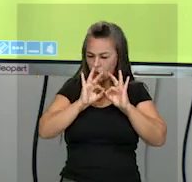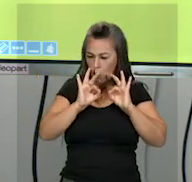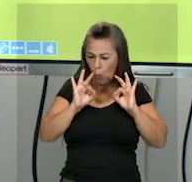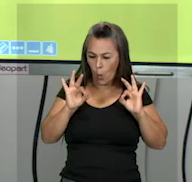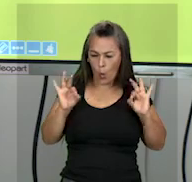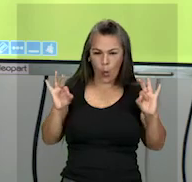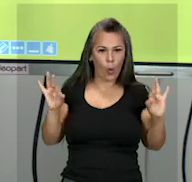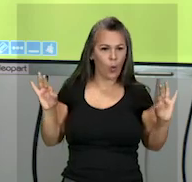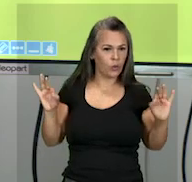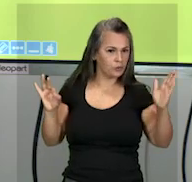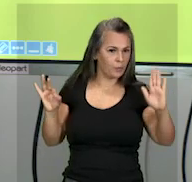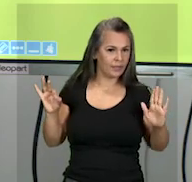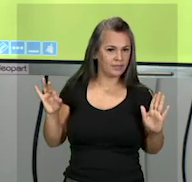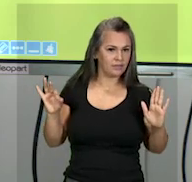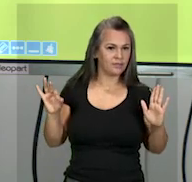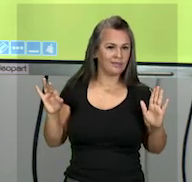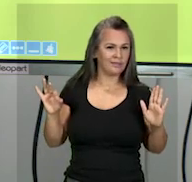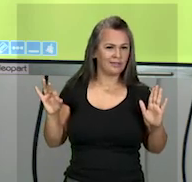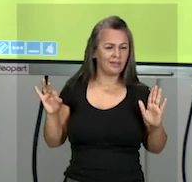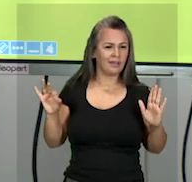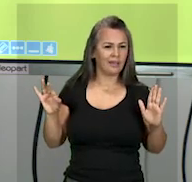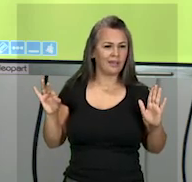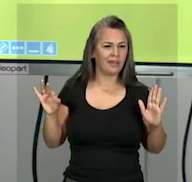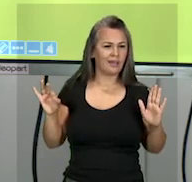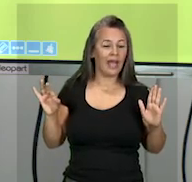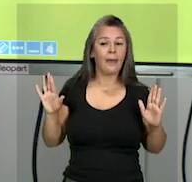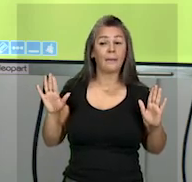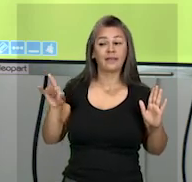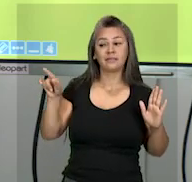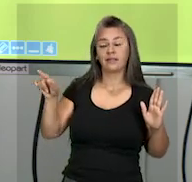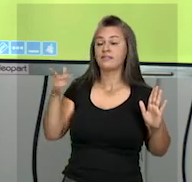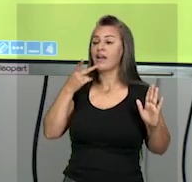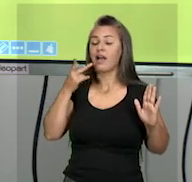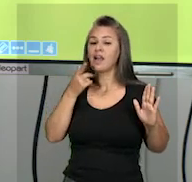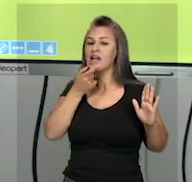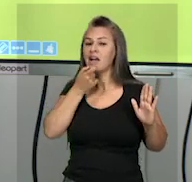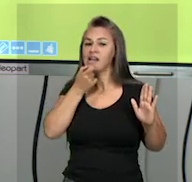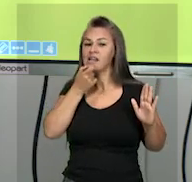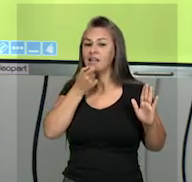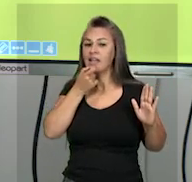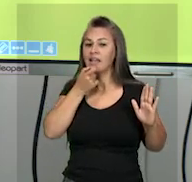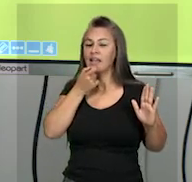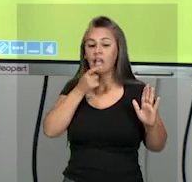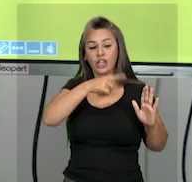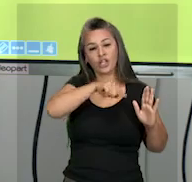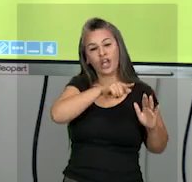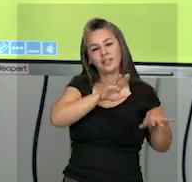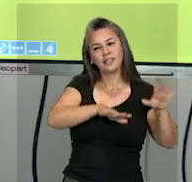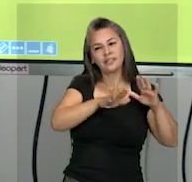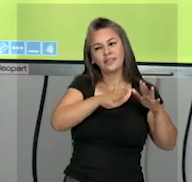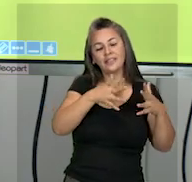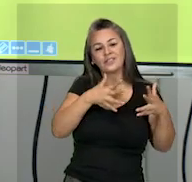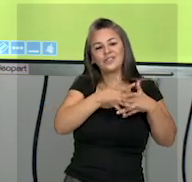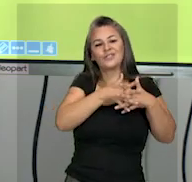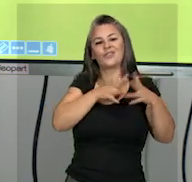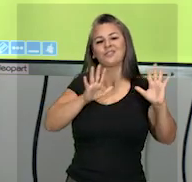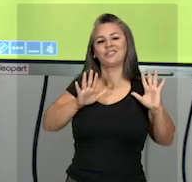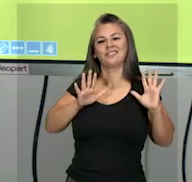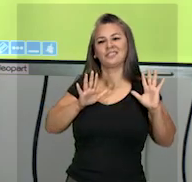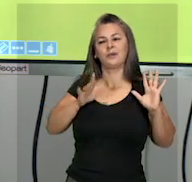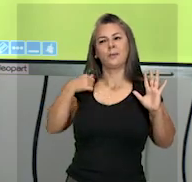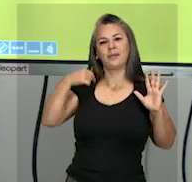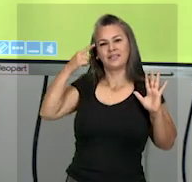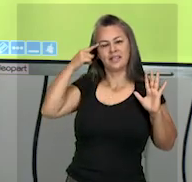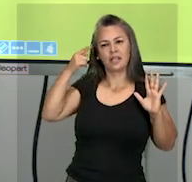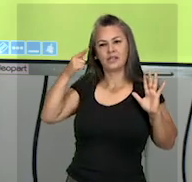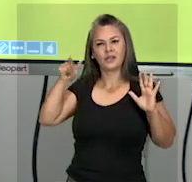australianos ou neozelandeses, porque eles também falam inglês, e às vezes as pessoas até confundem com americanos, mas eles estão presentes nos filmes, são cantores